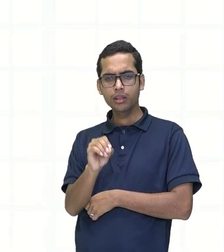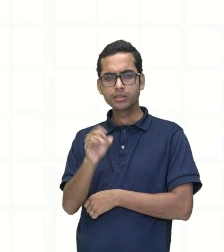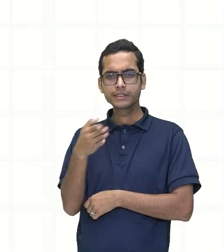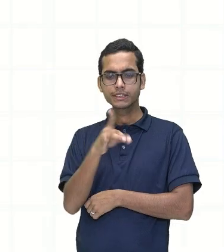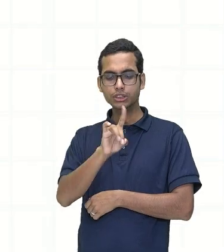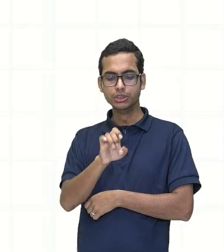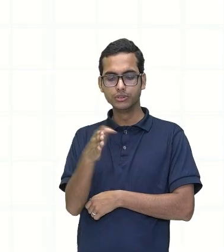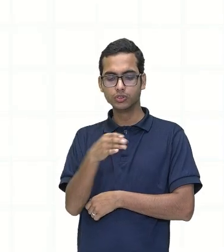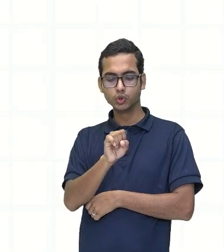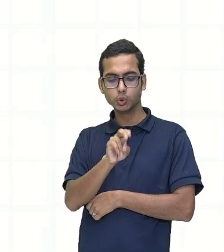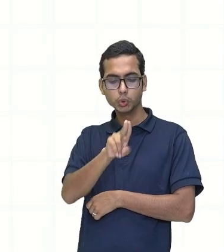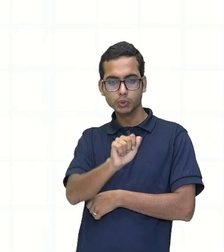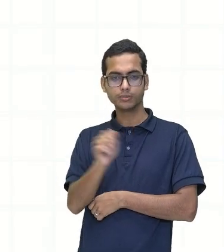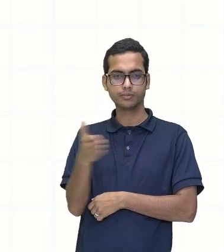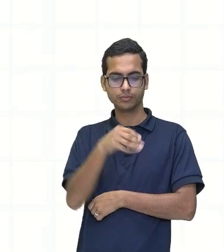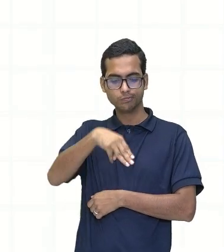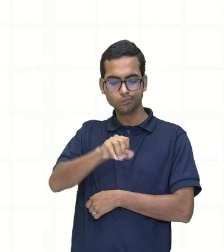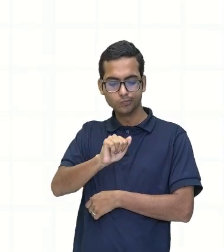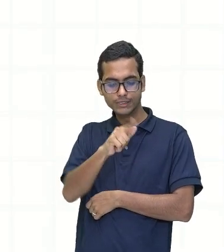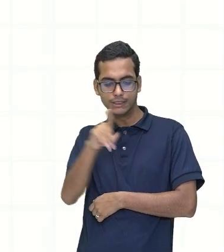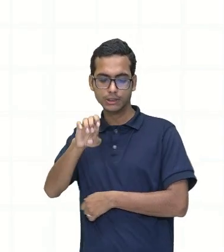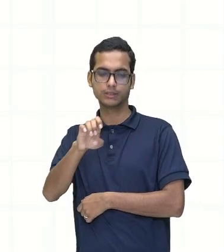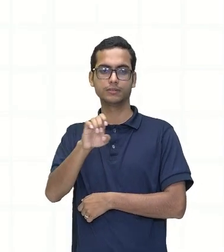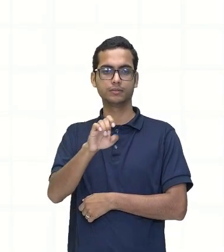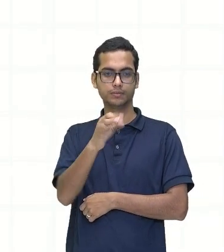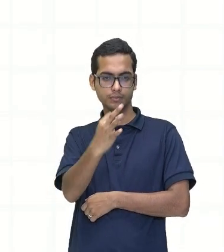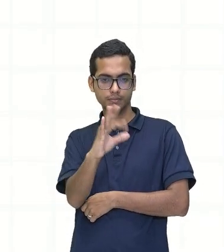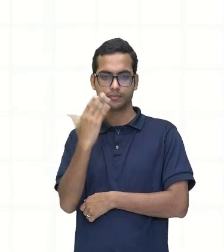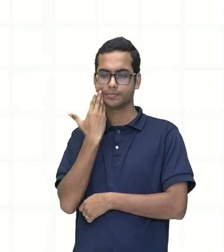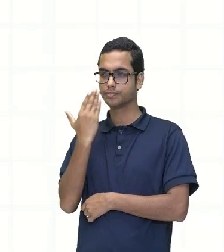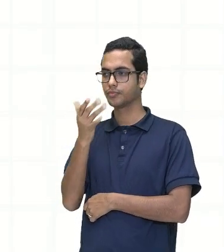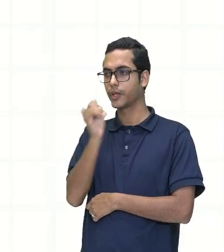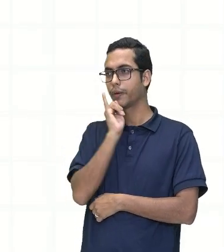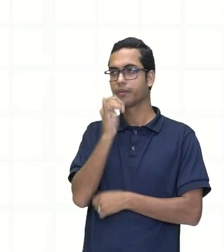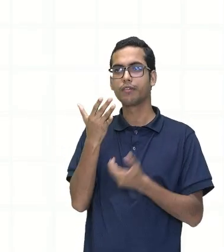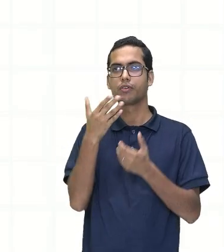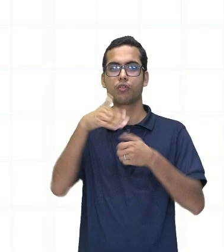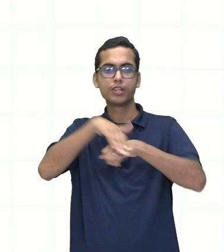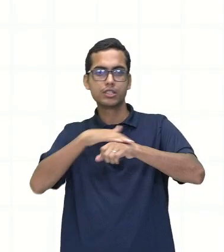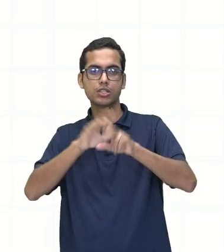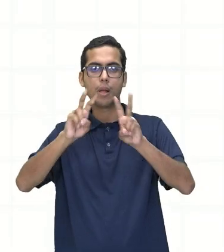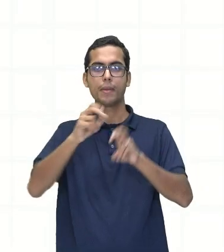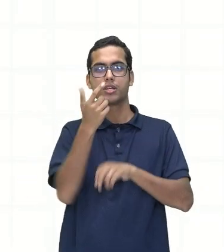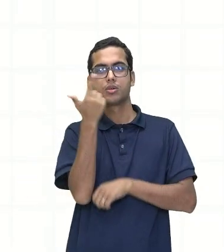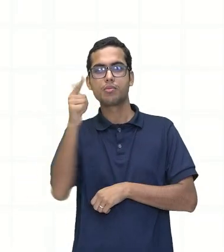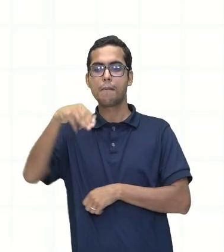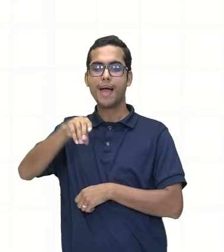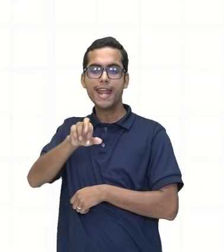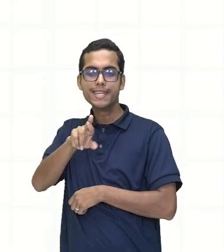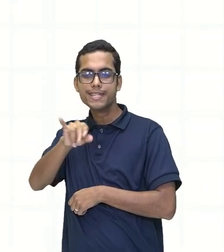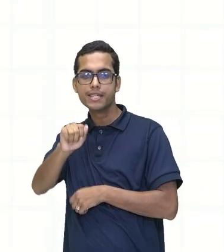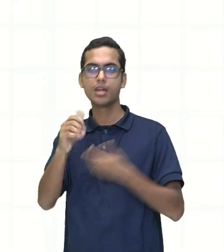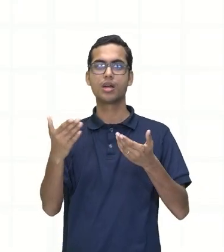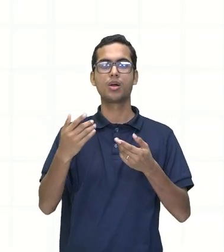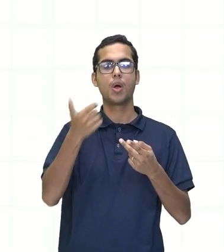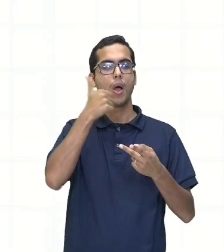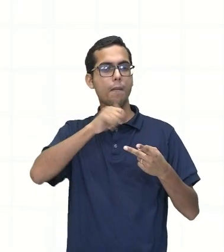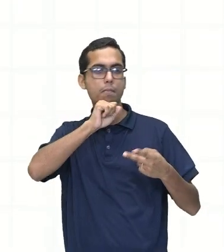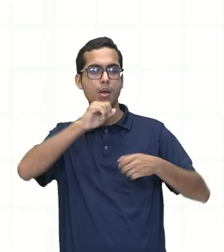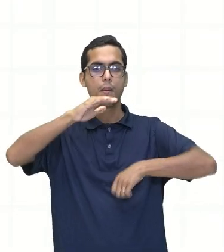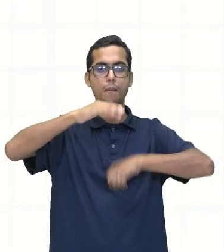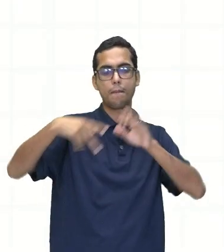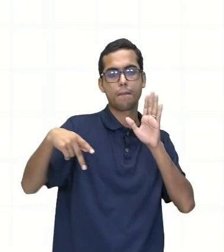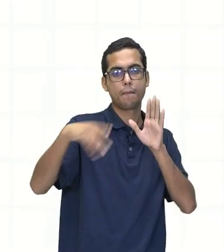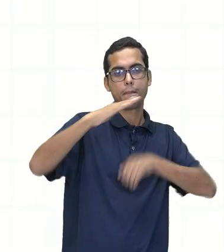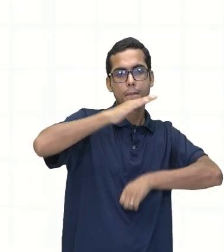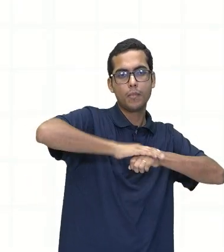as dores, sendo que nem era da mãe dele. Estavam falando, sei lá, da mãe da Maria, da mãe do Roberto, ou, de repente, realmente da mãe do